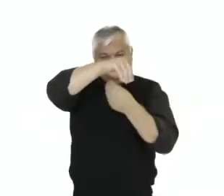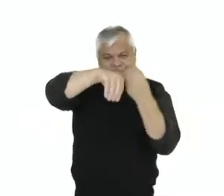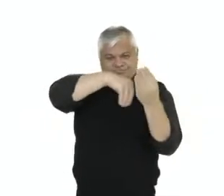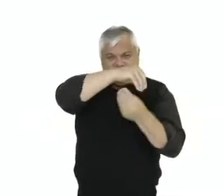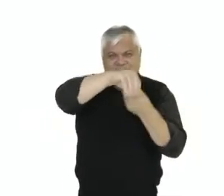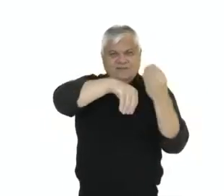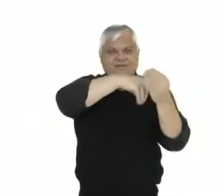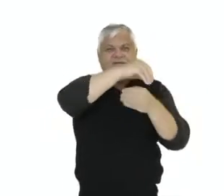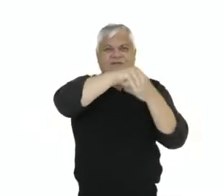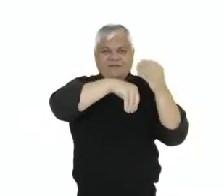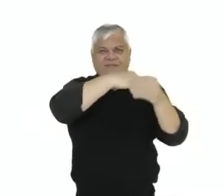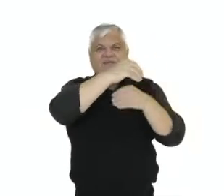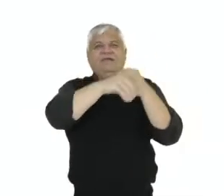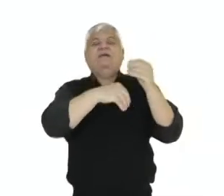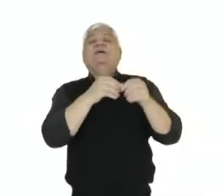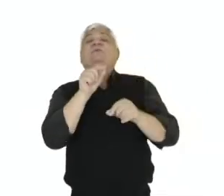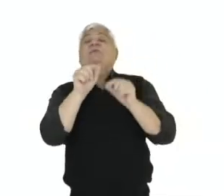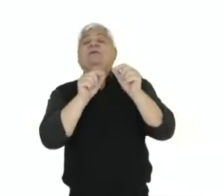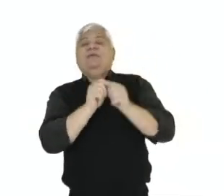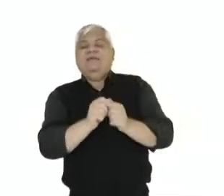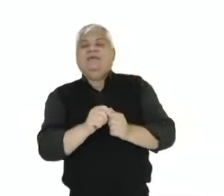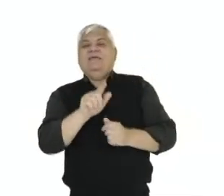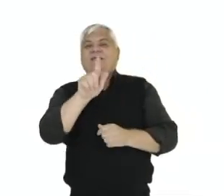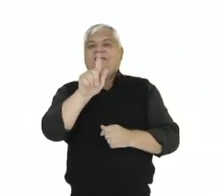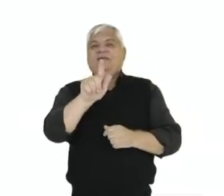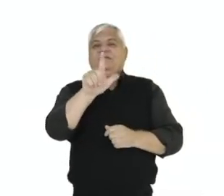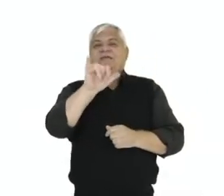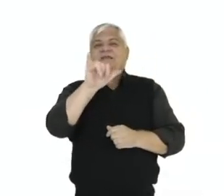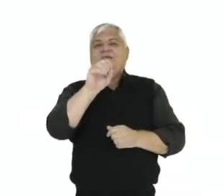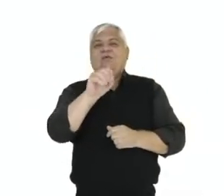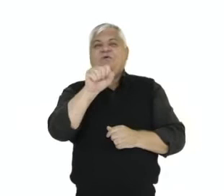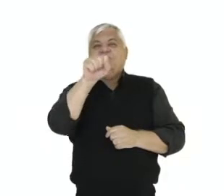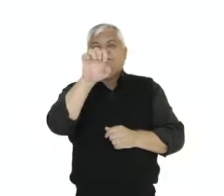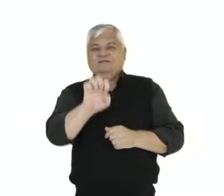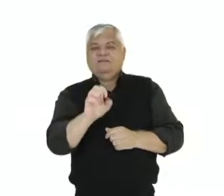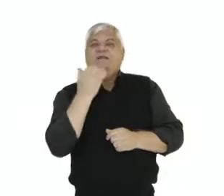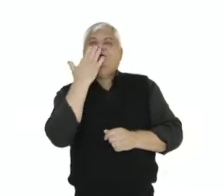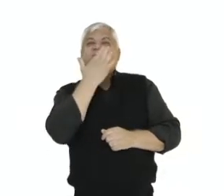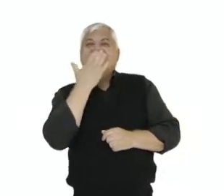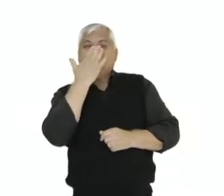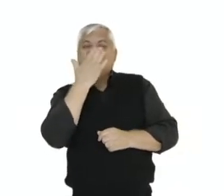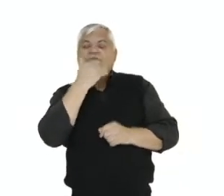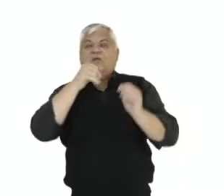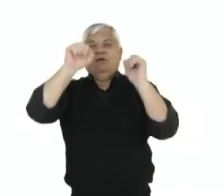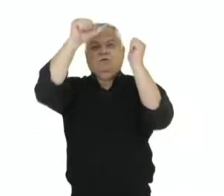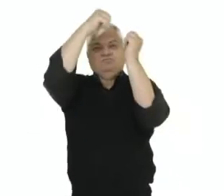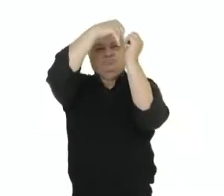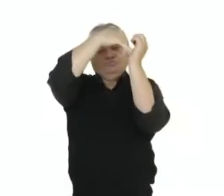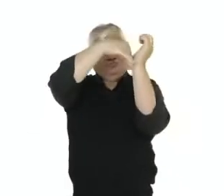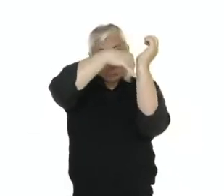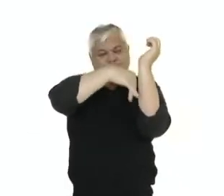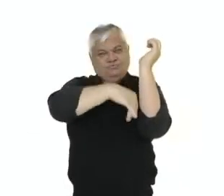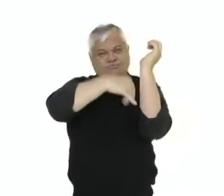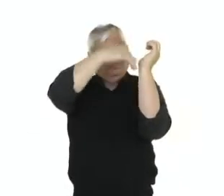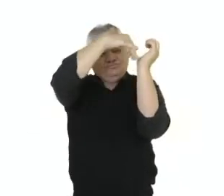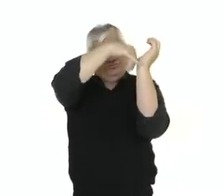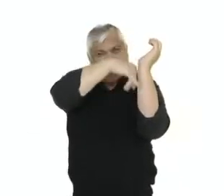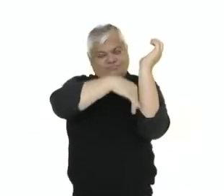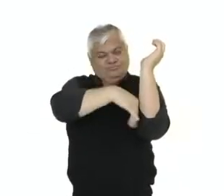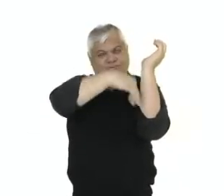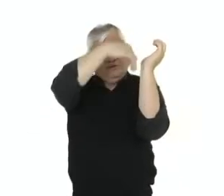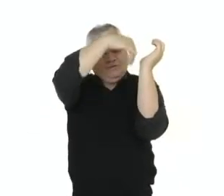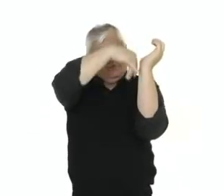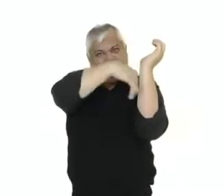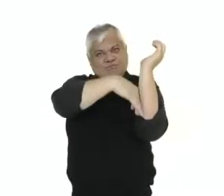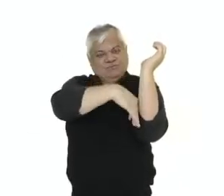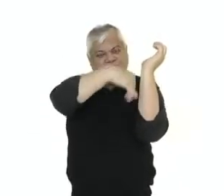outros ingredientes em glicose. A glicose é conduzida ao longo dos vasos condutores da